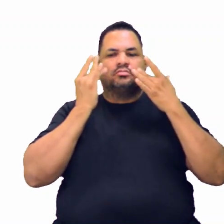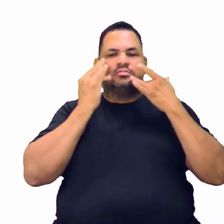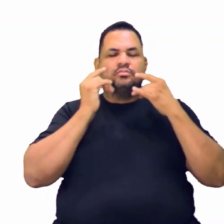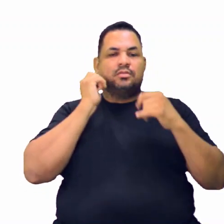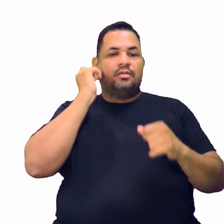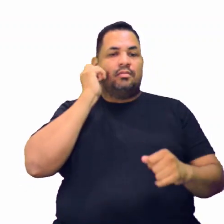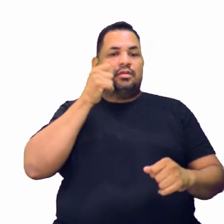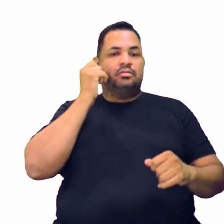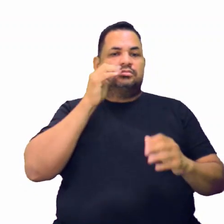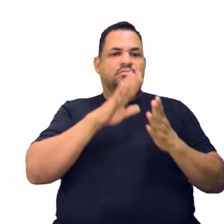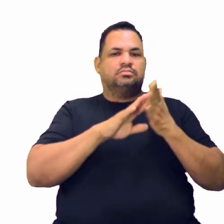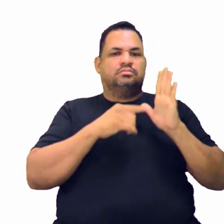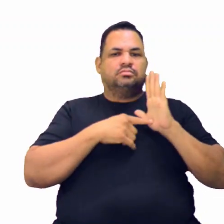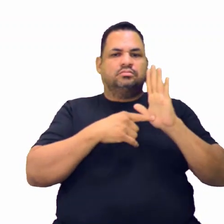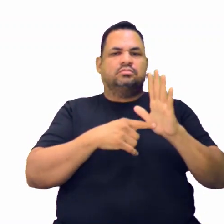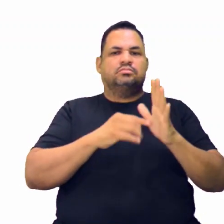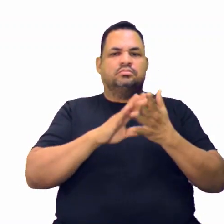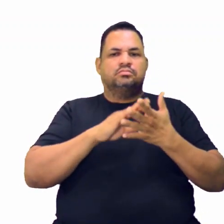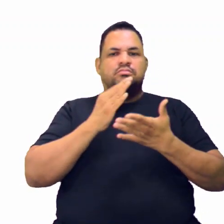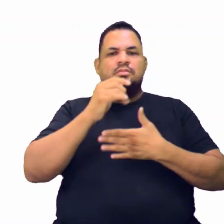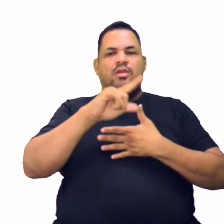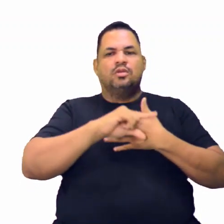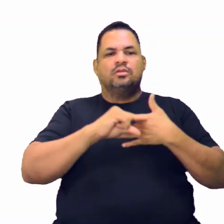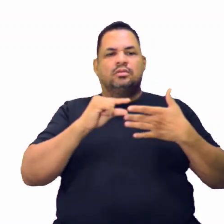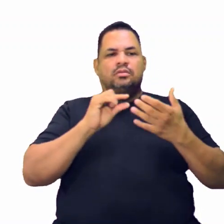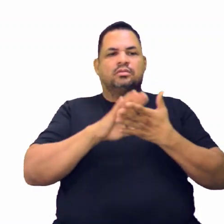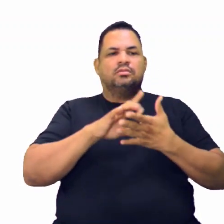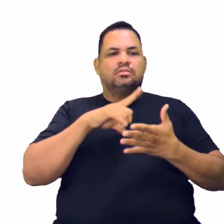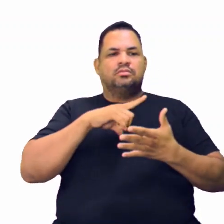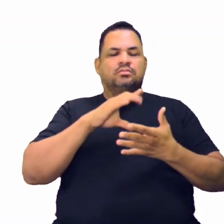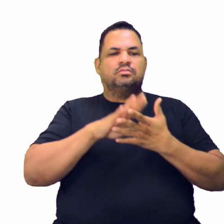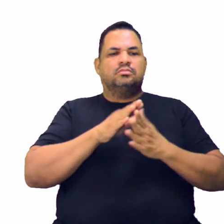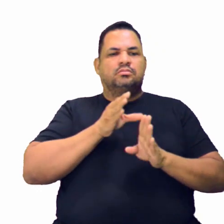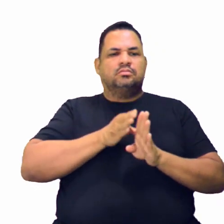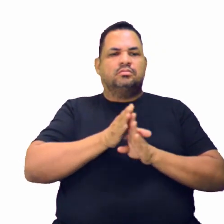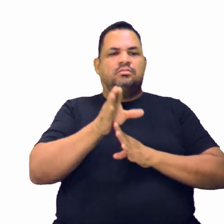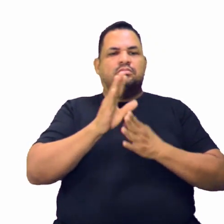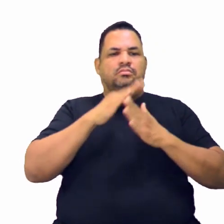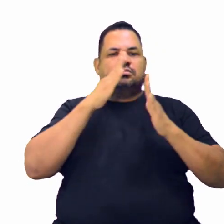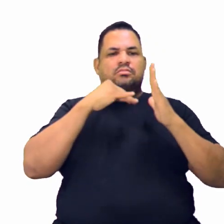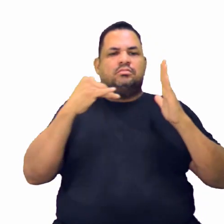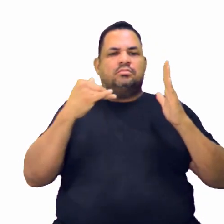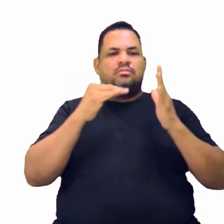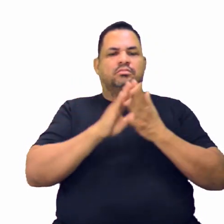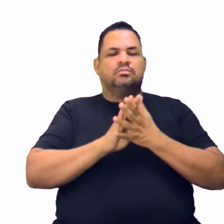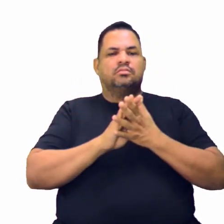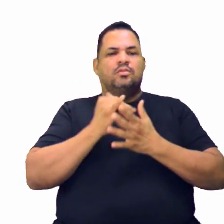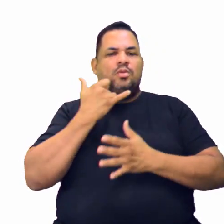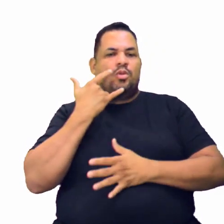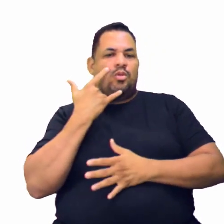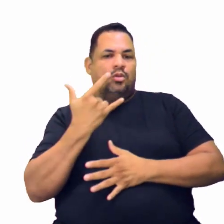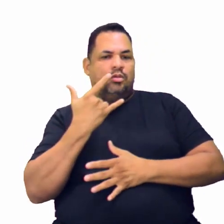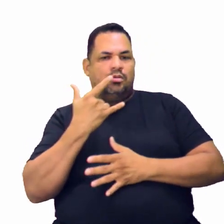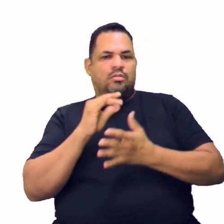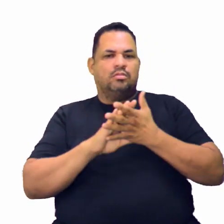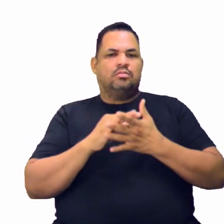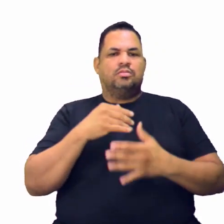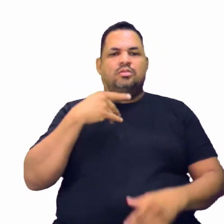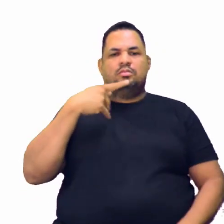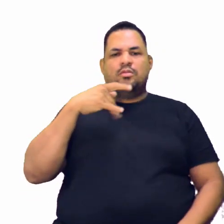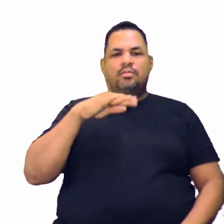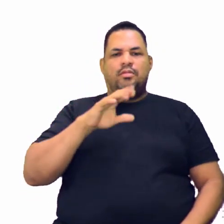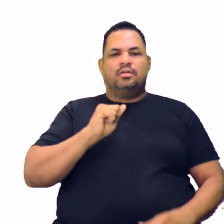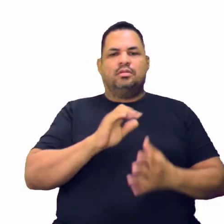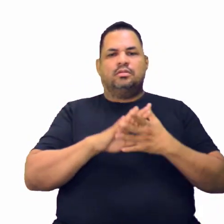O Teatro Mágico apresenta composições autorais que têm referências estéticas do rock,